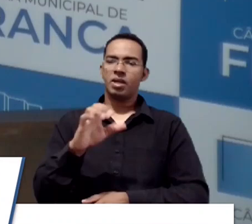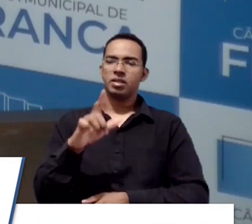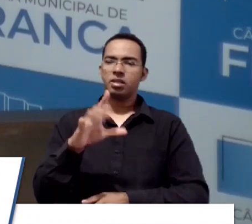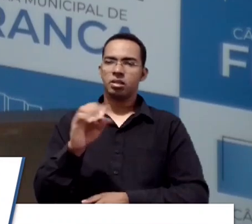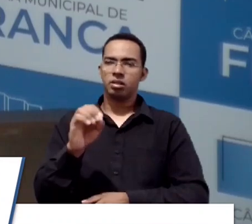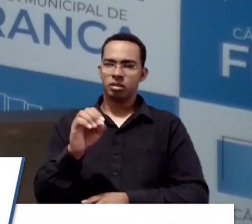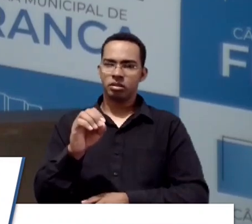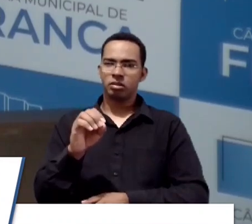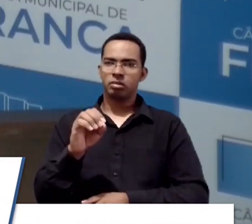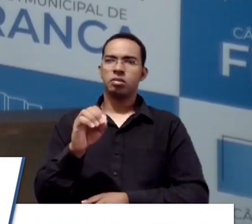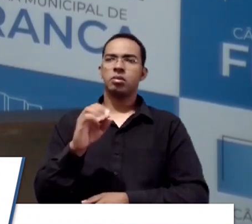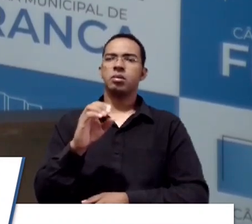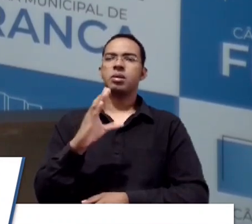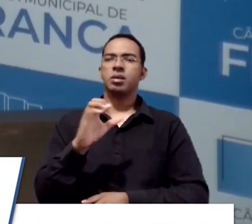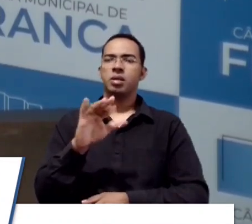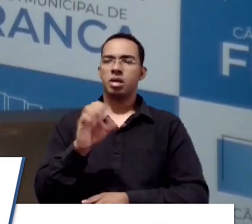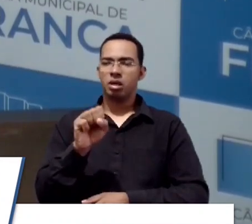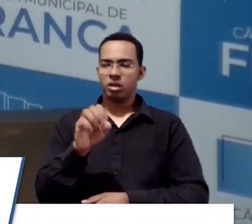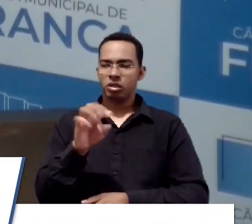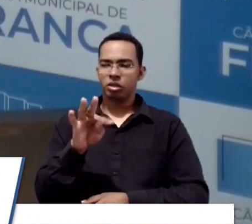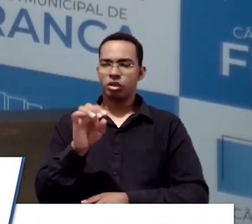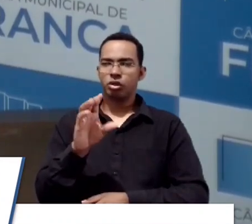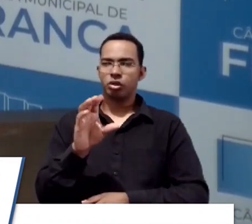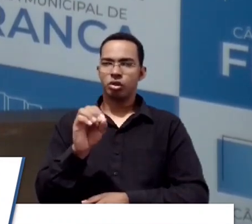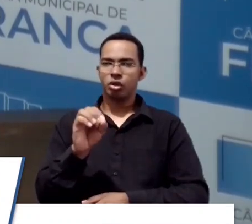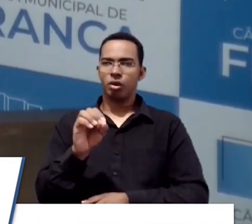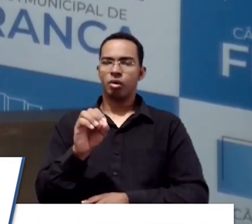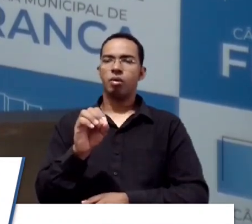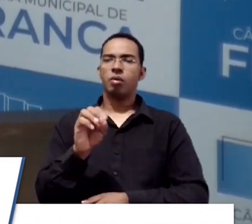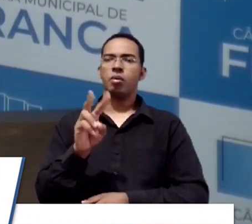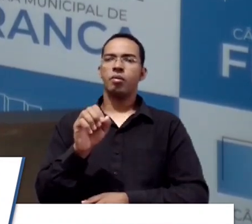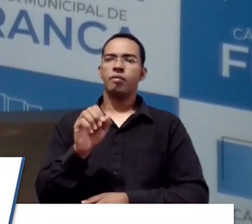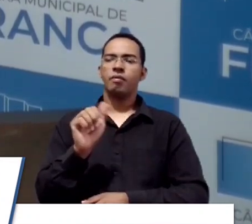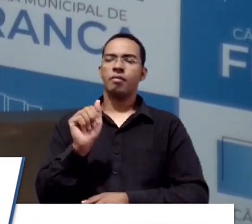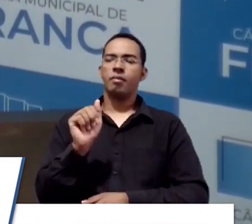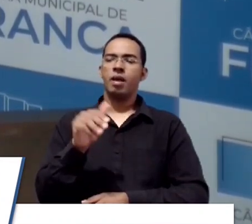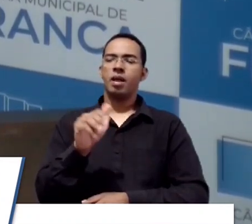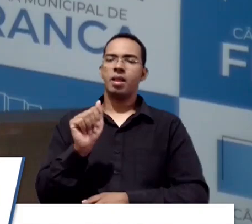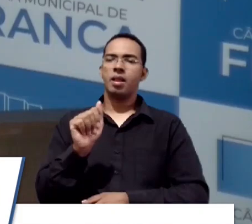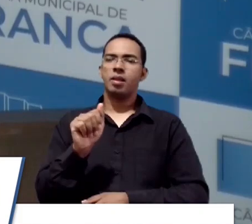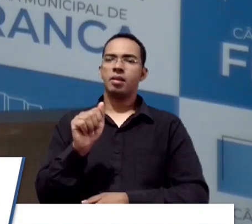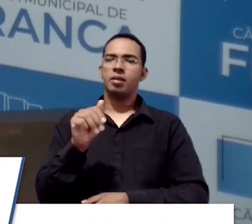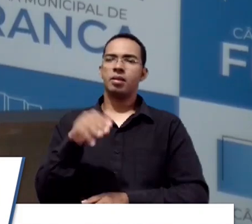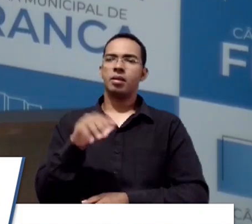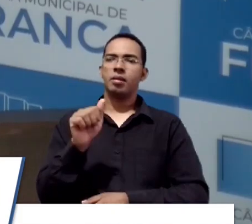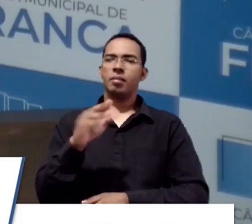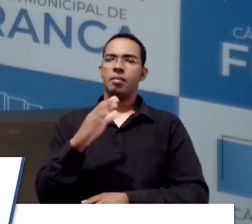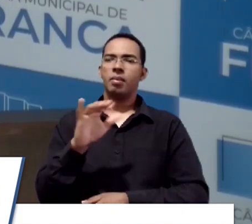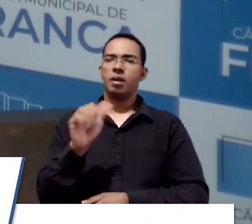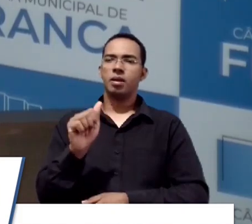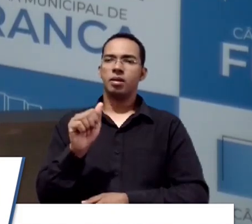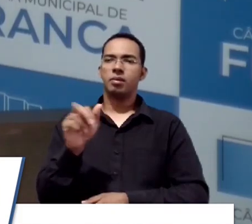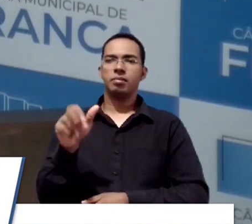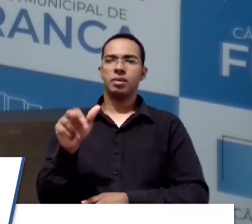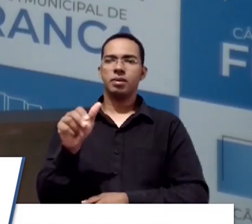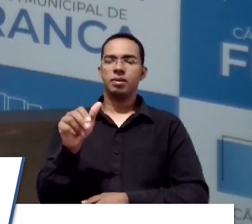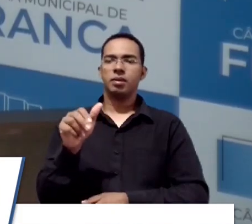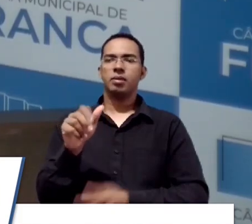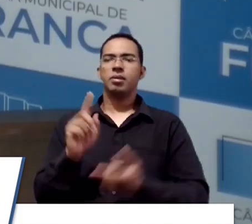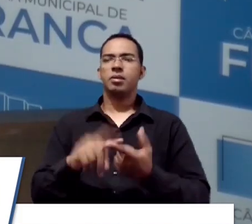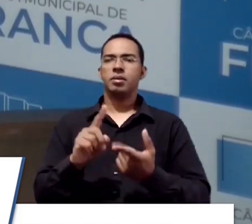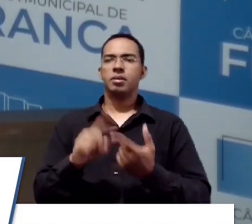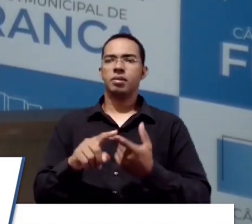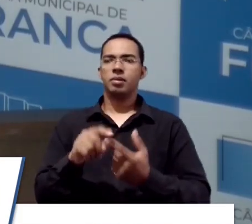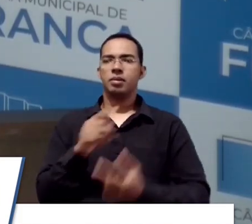pastor Cristóvão, pastora Ana Márcia Palamone, minha esposa, pastora Márcia Palamone Grace, minha irmã, e também